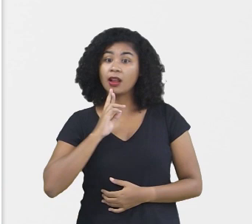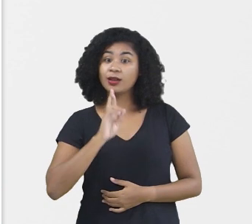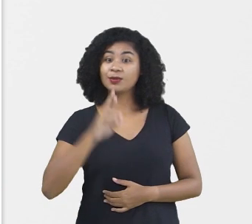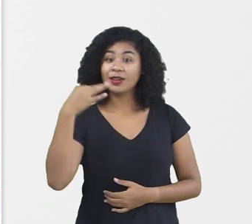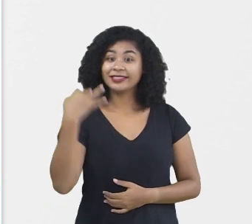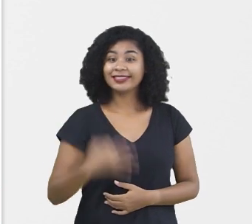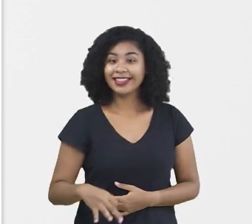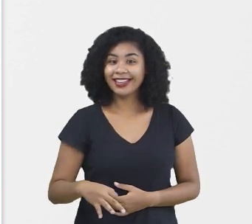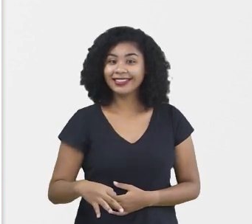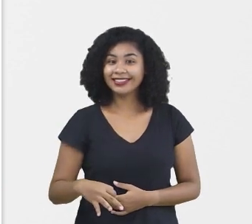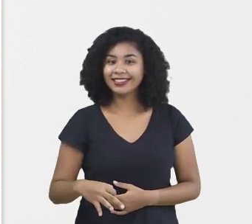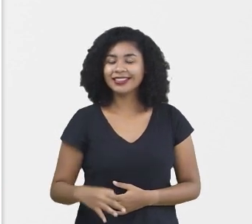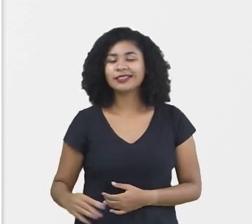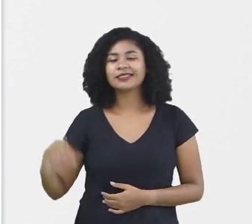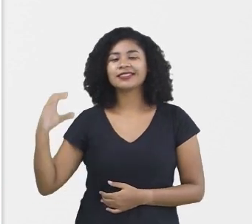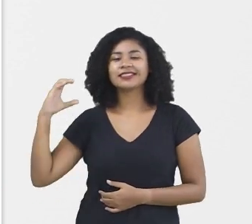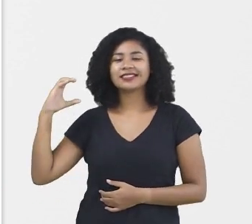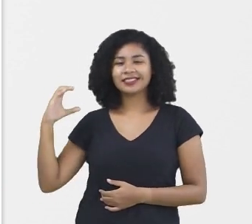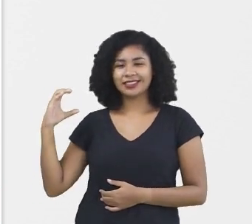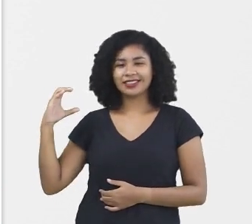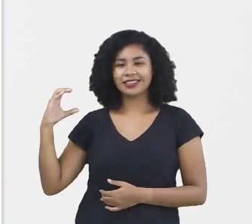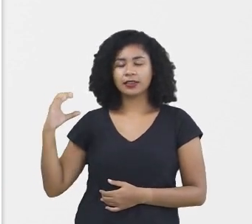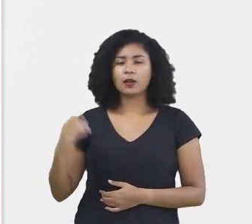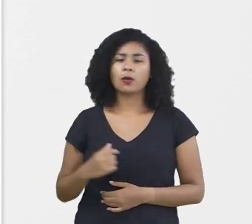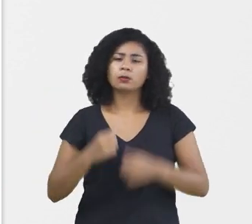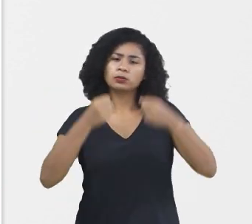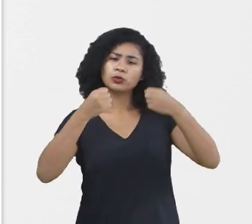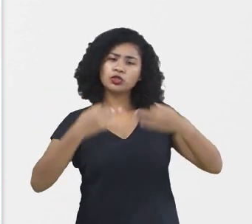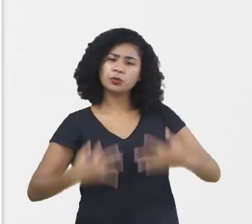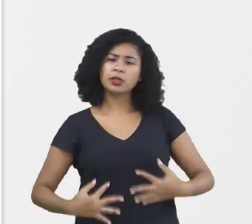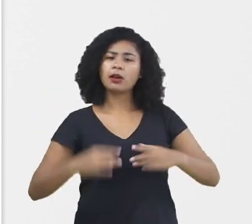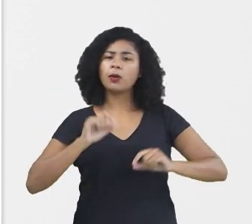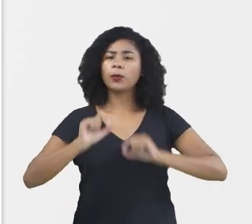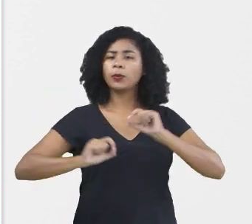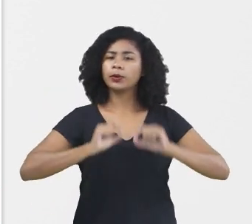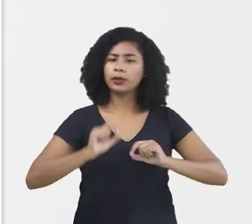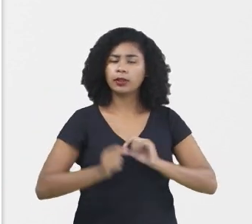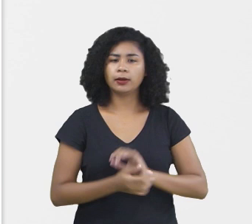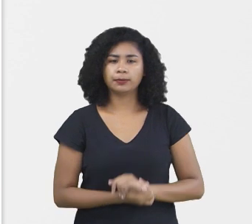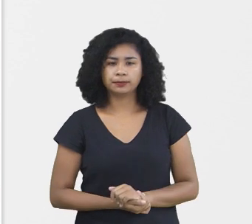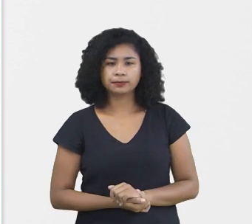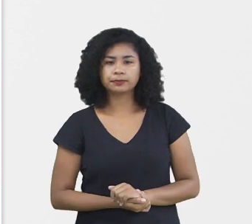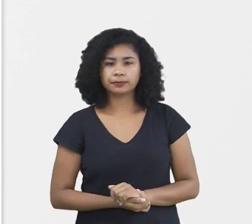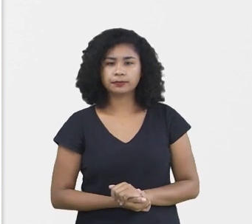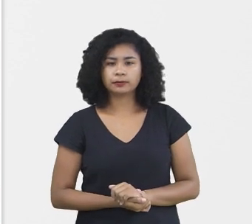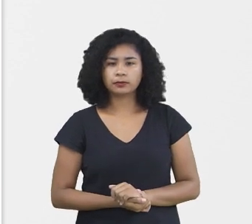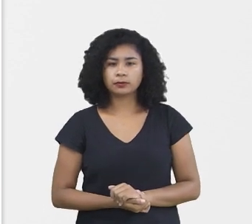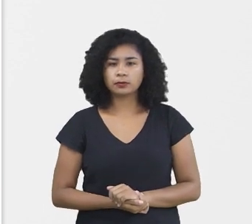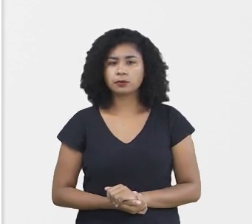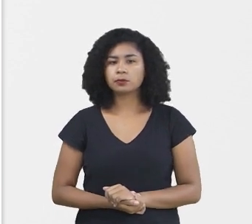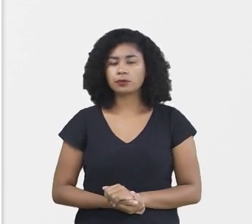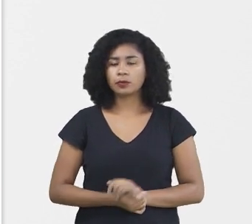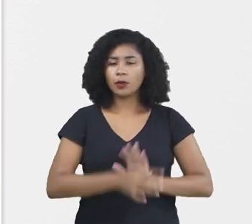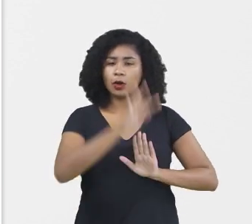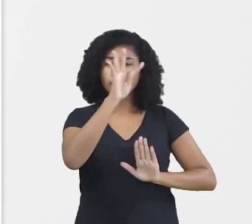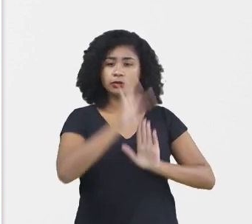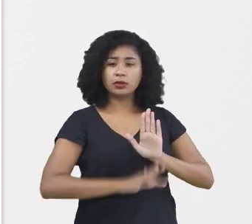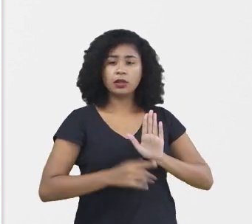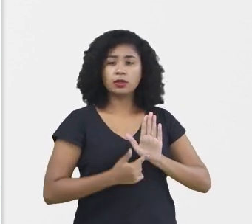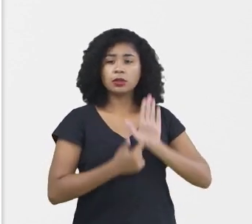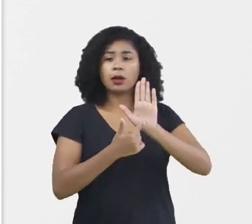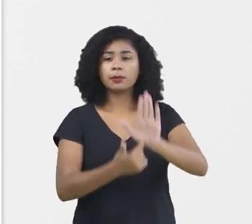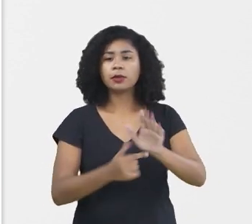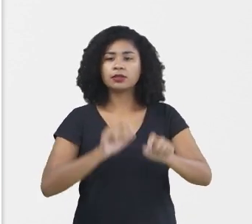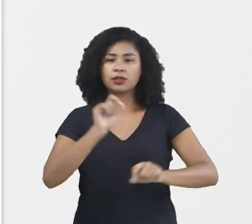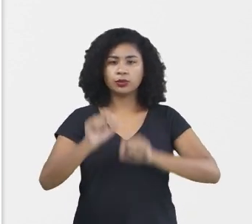é a letra C. No nosso comentário nós temos o seguinte: a questão apresenta um personagem que é a causa de os